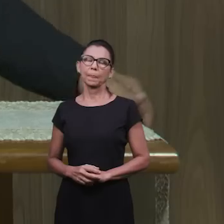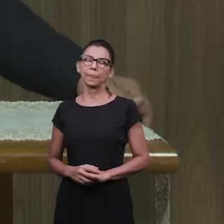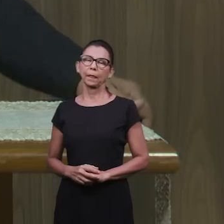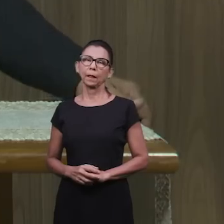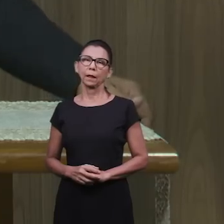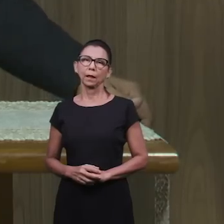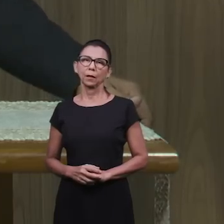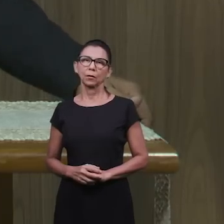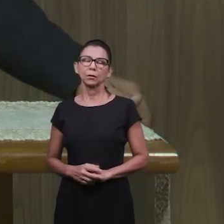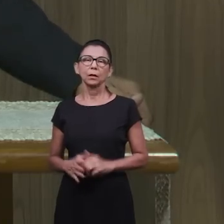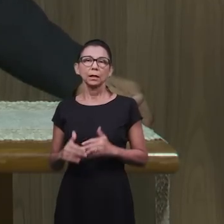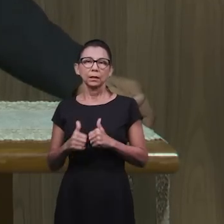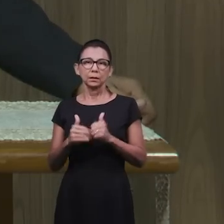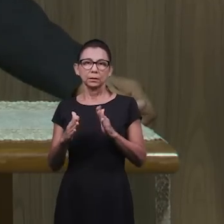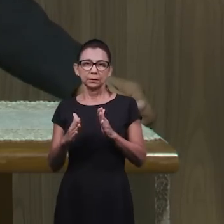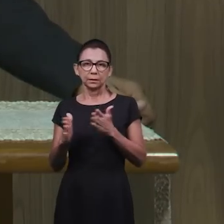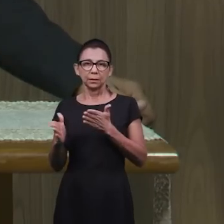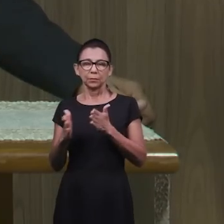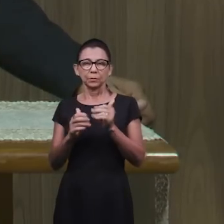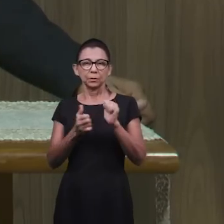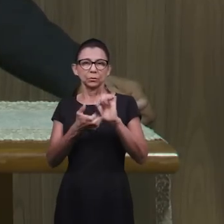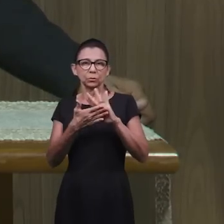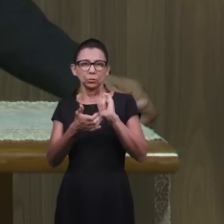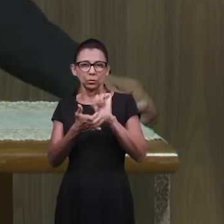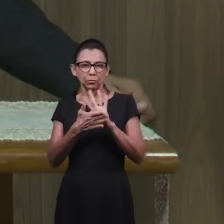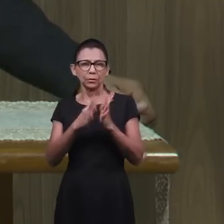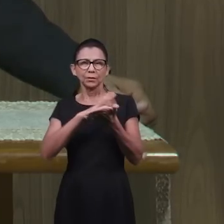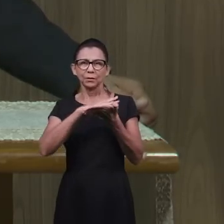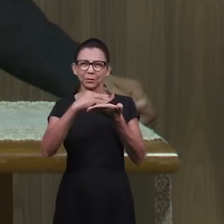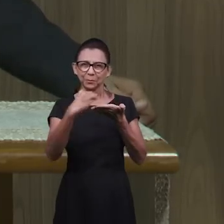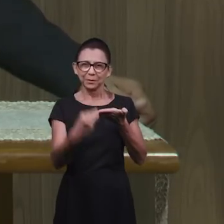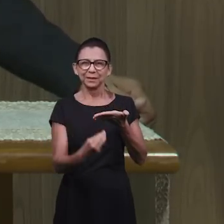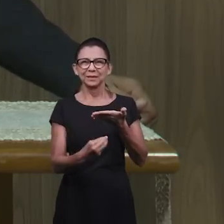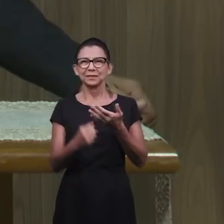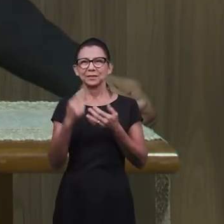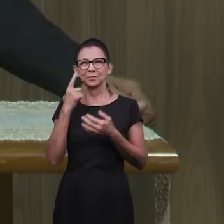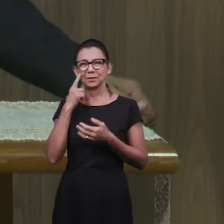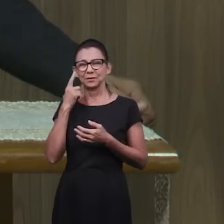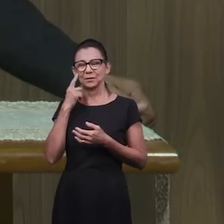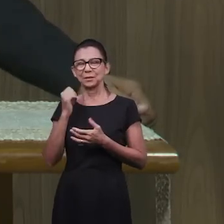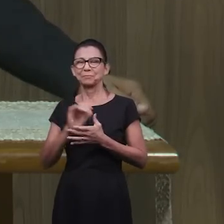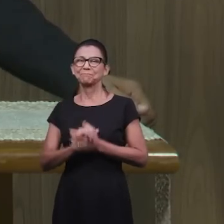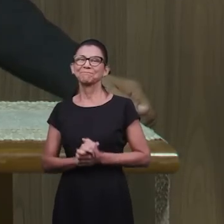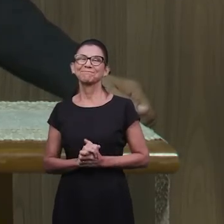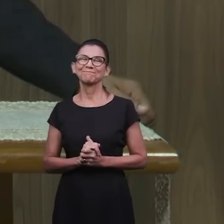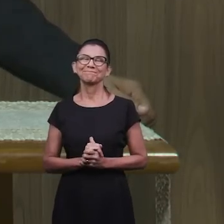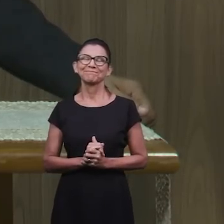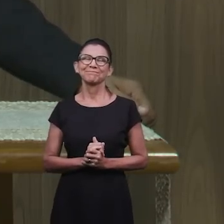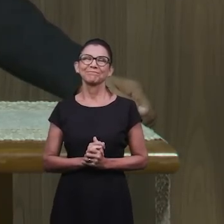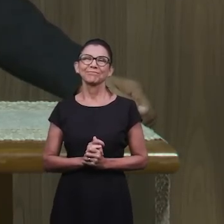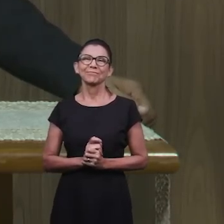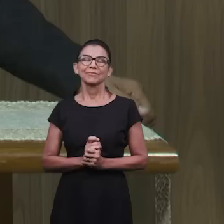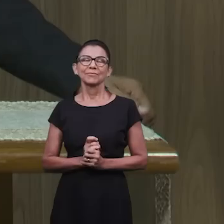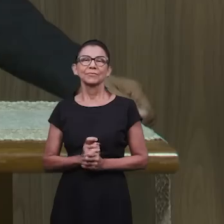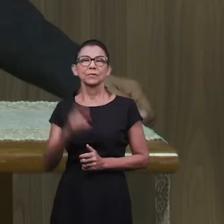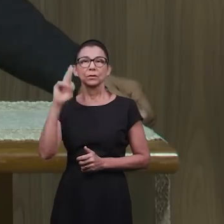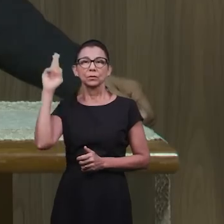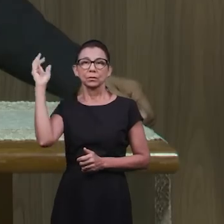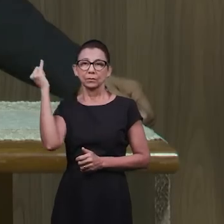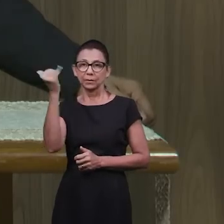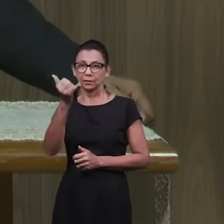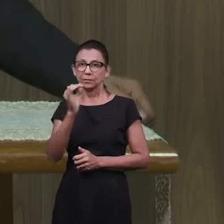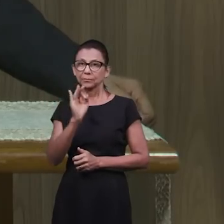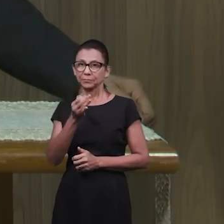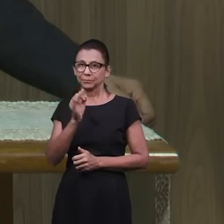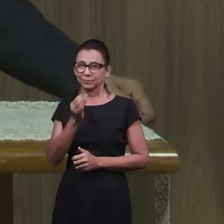aqui com louvor ao Senhor. Cante o louvor. O louvor vai aparecer na tua tela. Participe. Com certeza o